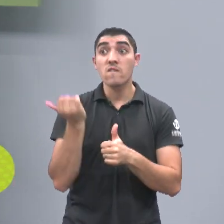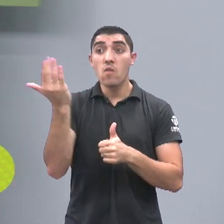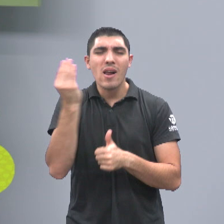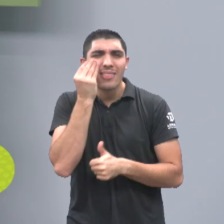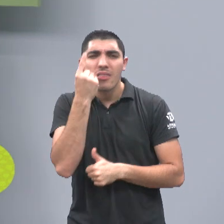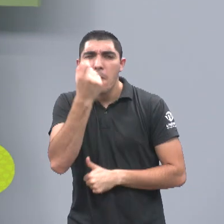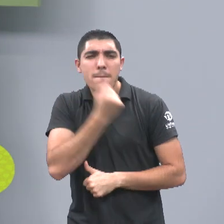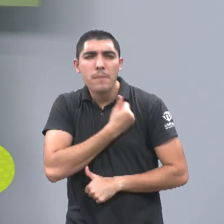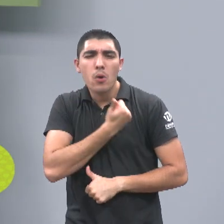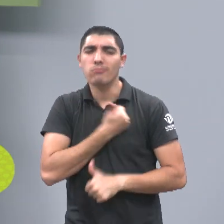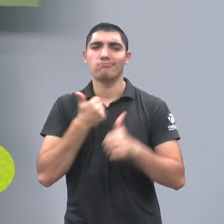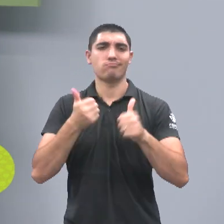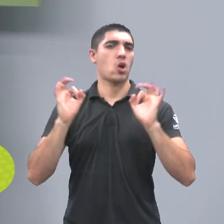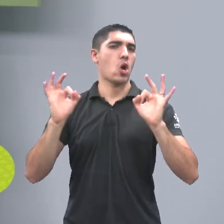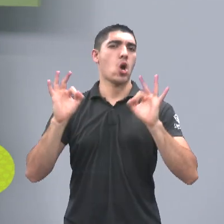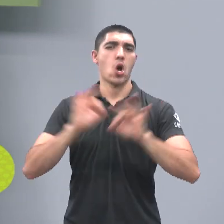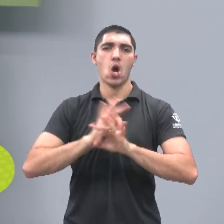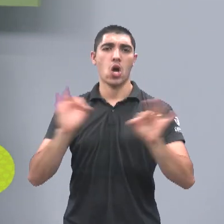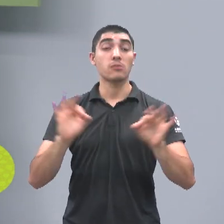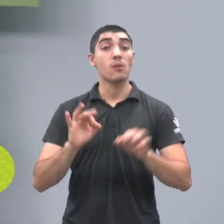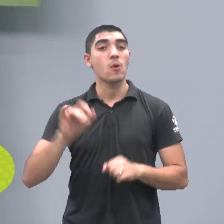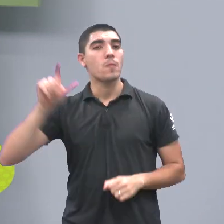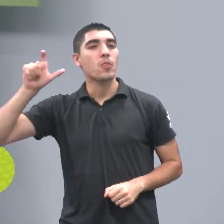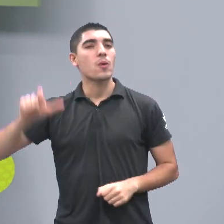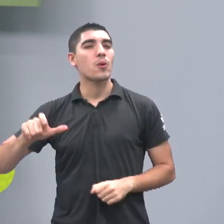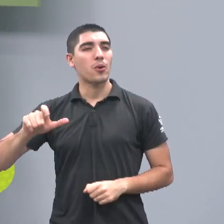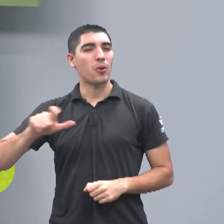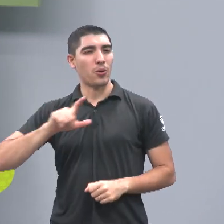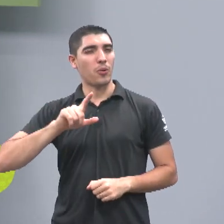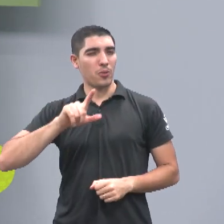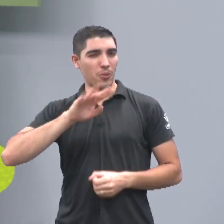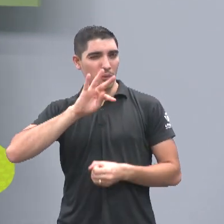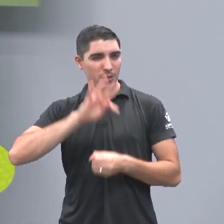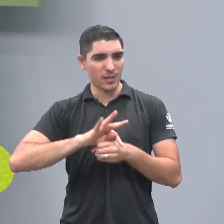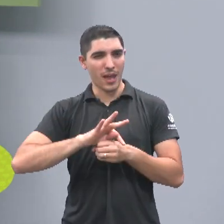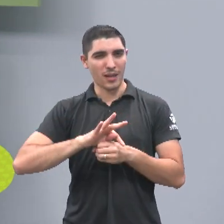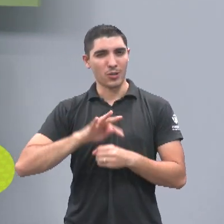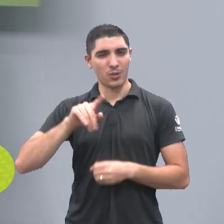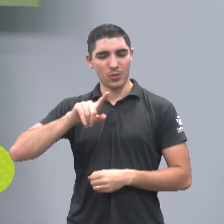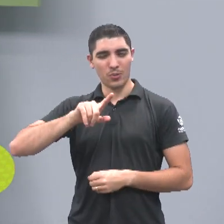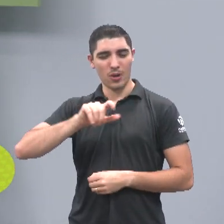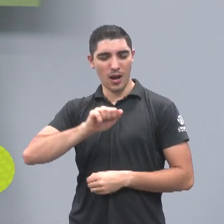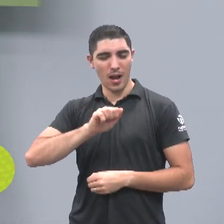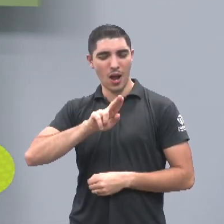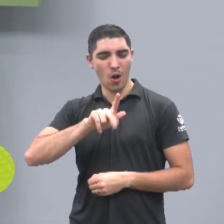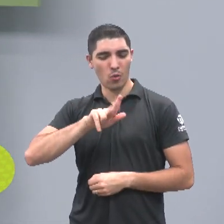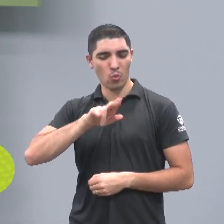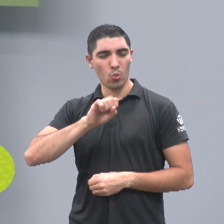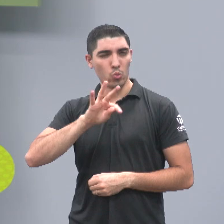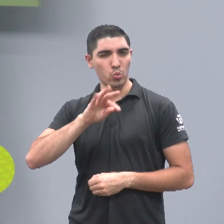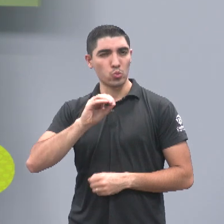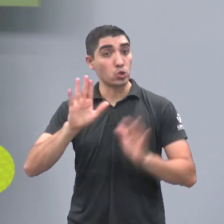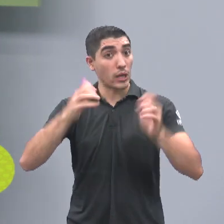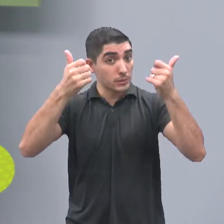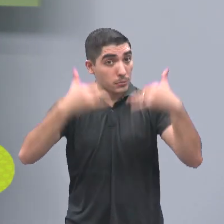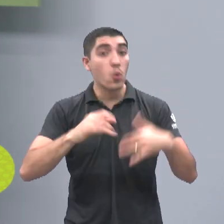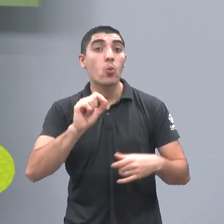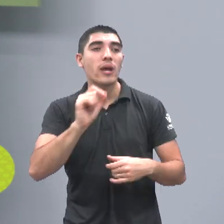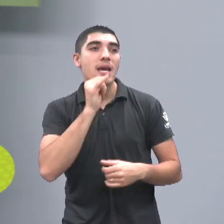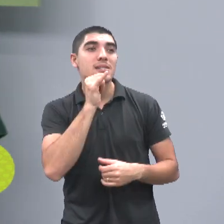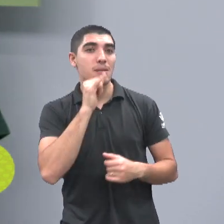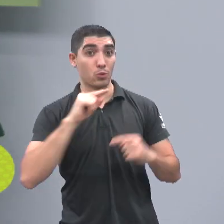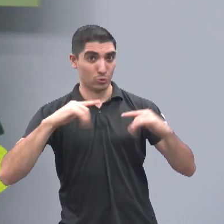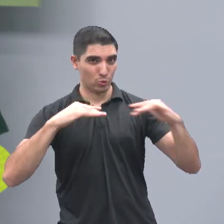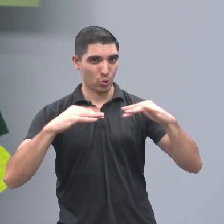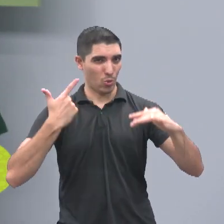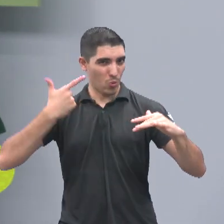o Augusto falou no último jogo contra o Jabaquara que agora a intenção do Joseense não é só empatar fora de casa, é sim tentar